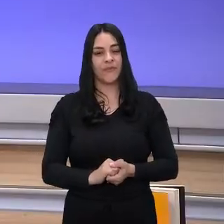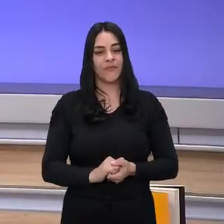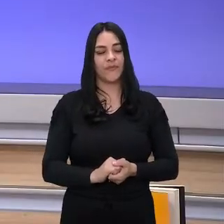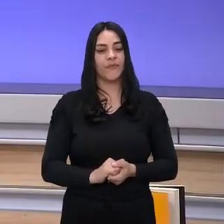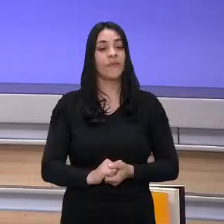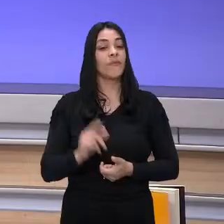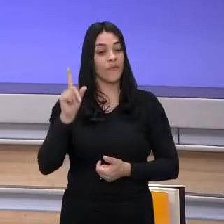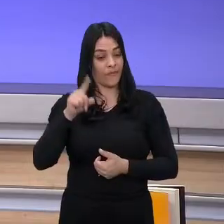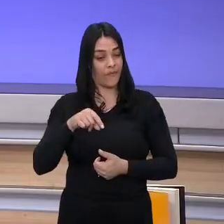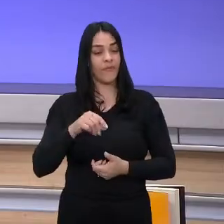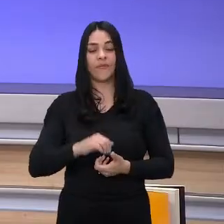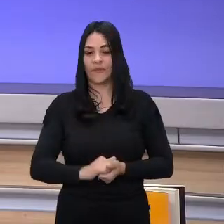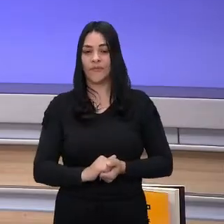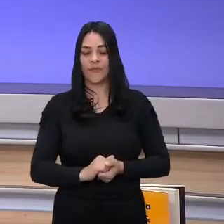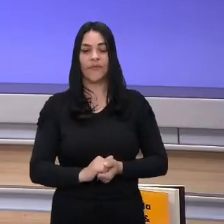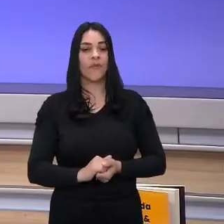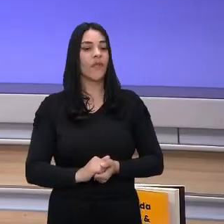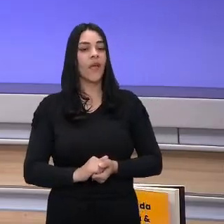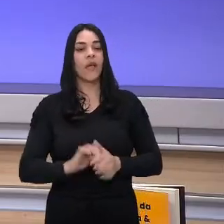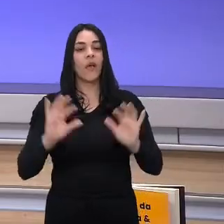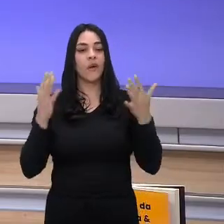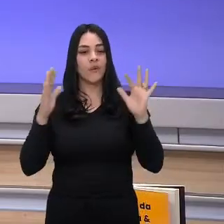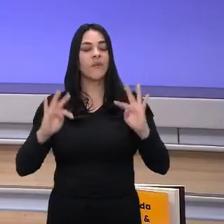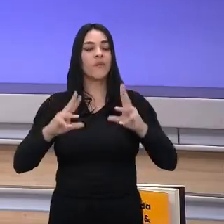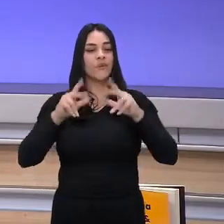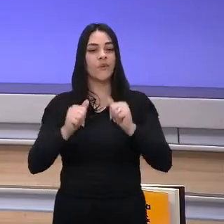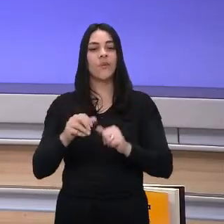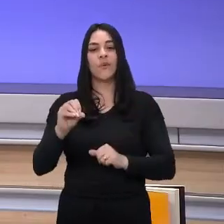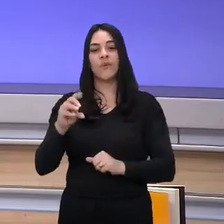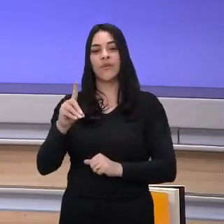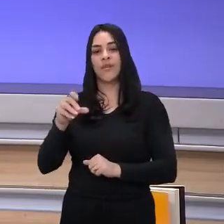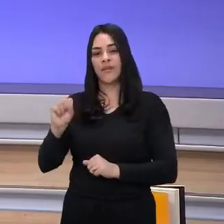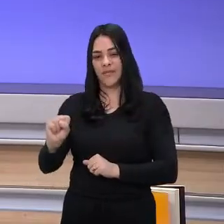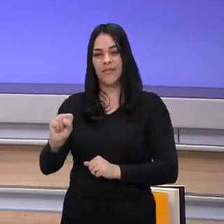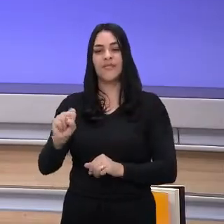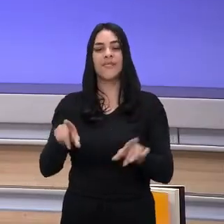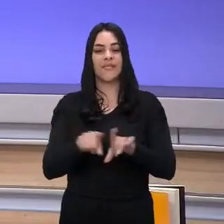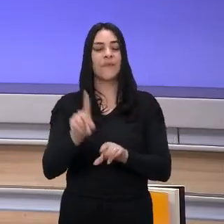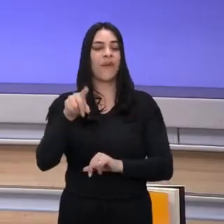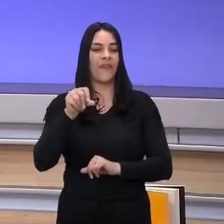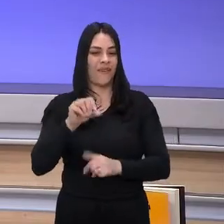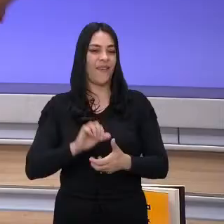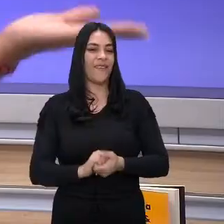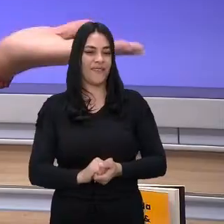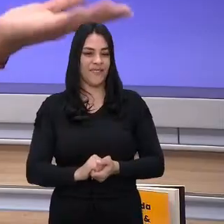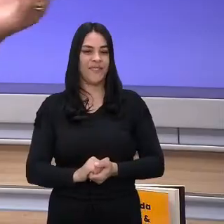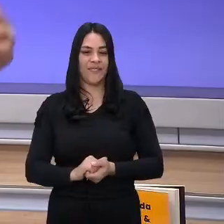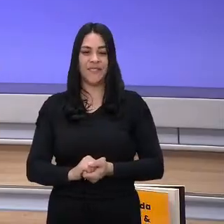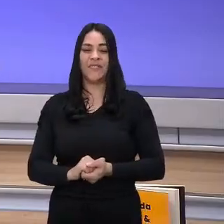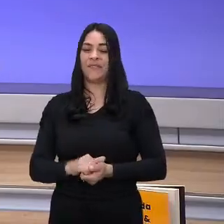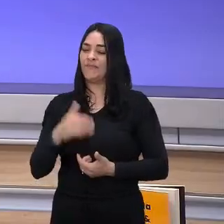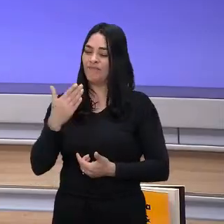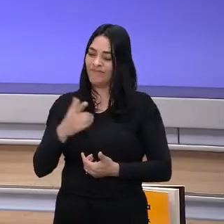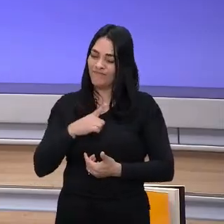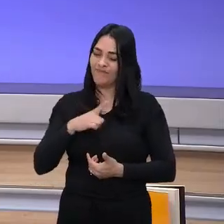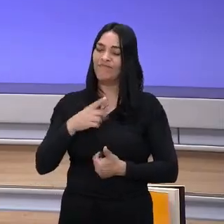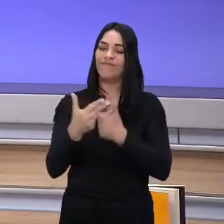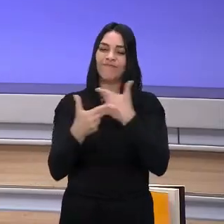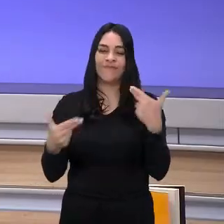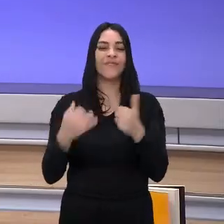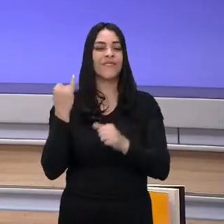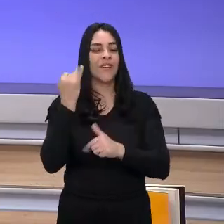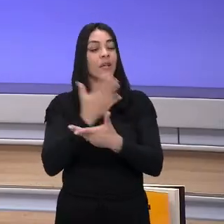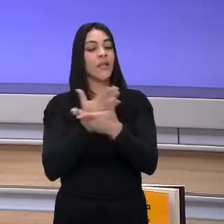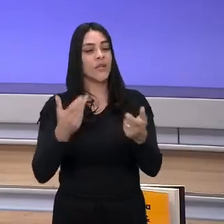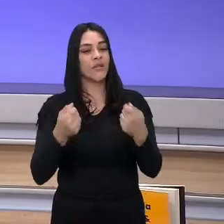fez. É exatamente isso. A contemplação das ODS também, né? Então, tá aí uma coisa muito importante que nós